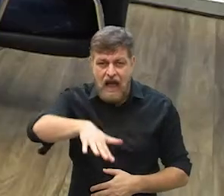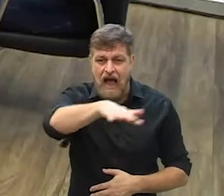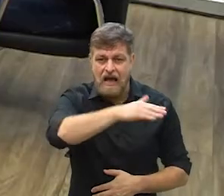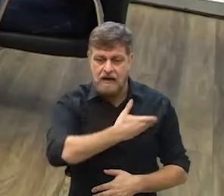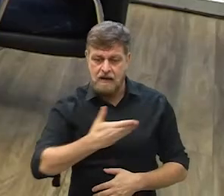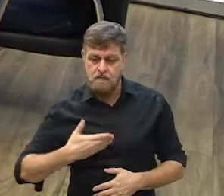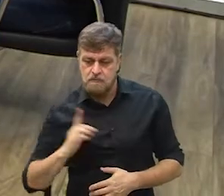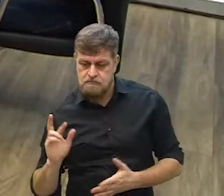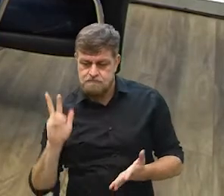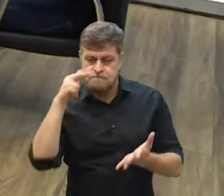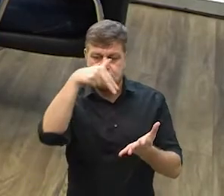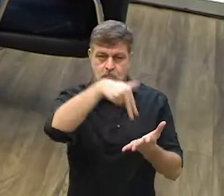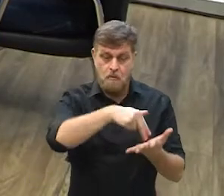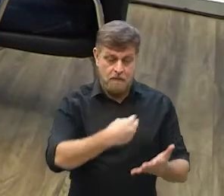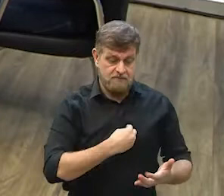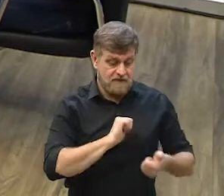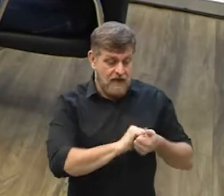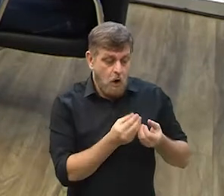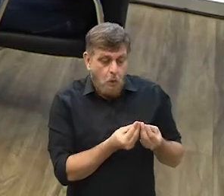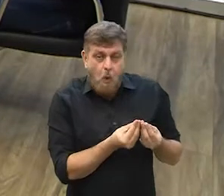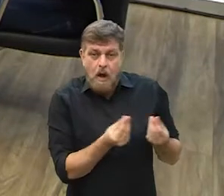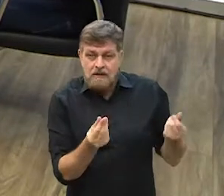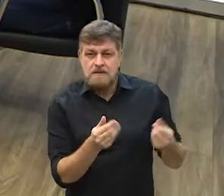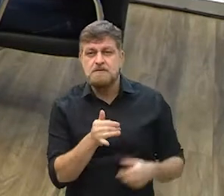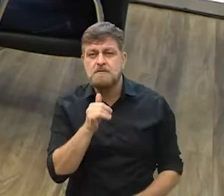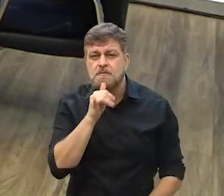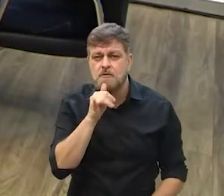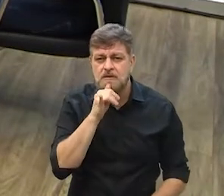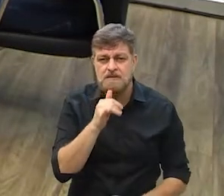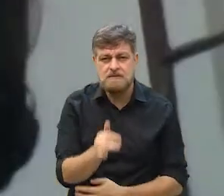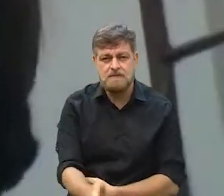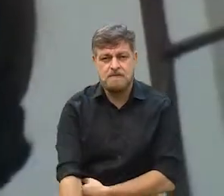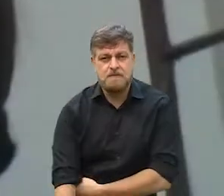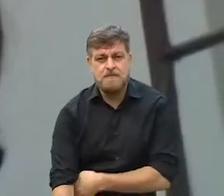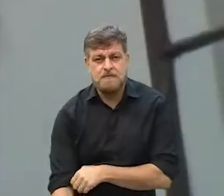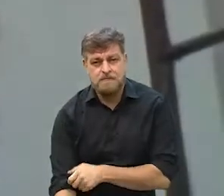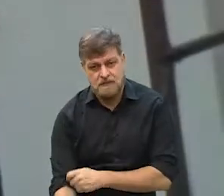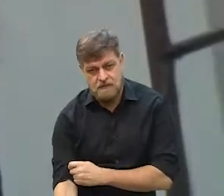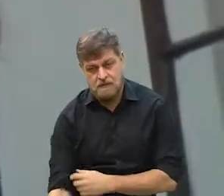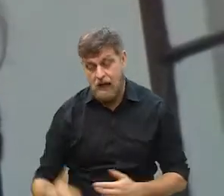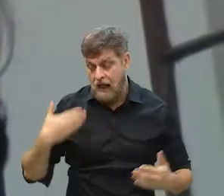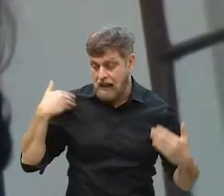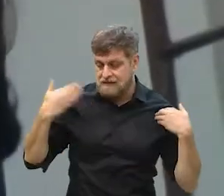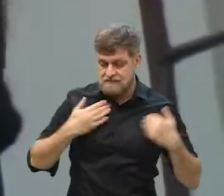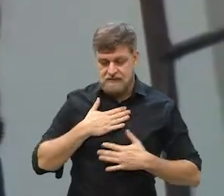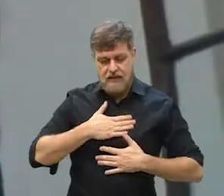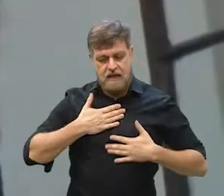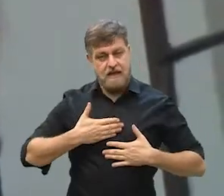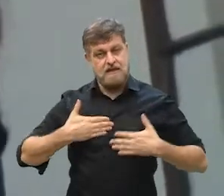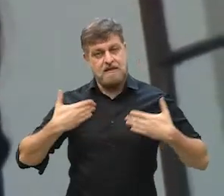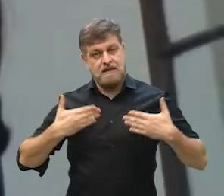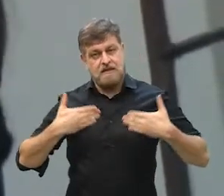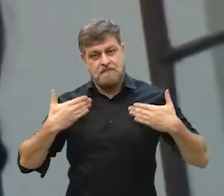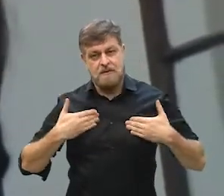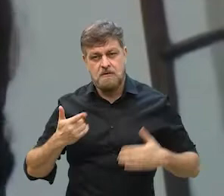ativos importantes na qualidade de vida, como, por exemplo, lazer e entretenimento, como, por exemplo, questões relacionadas